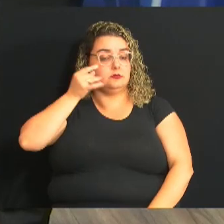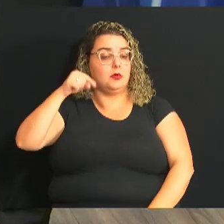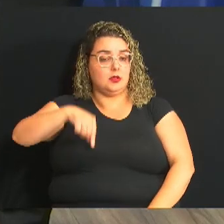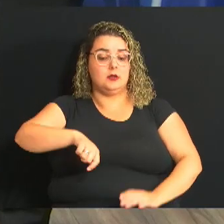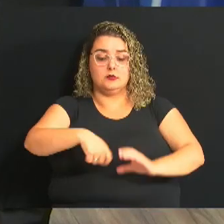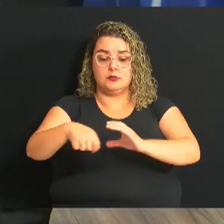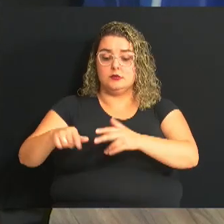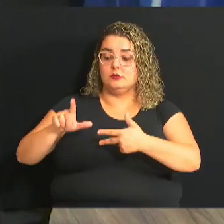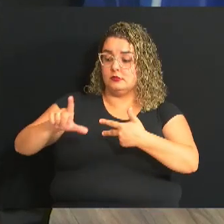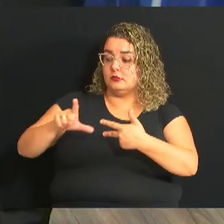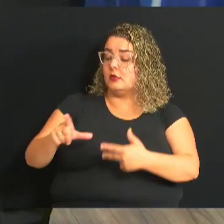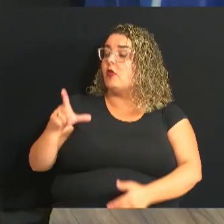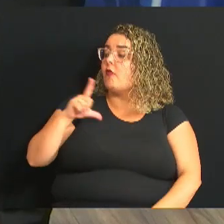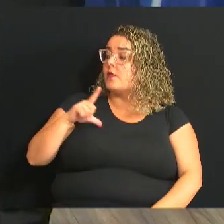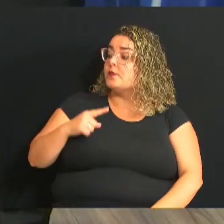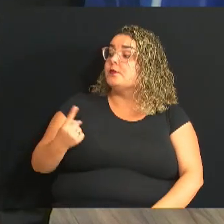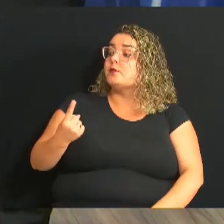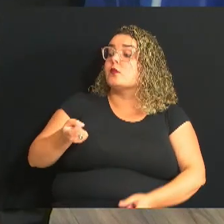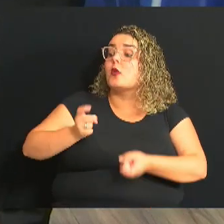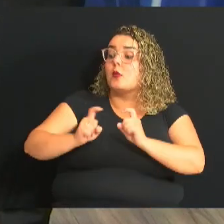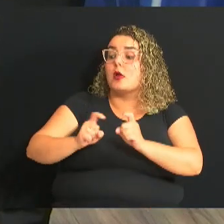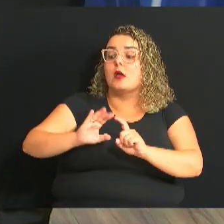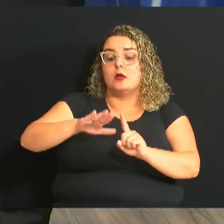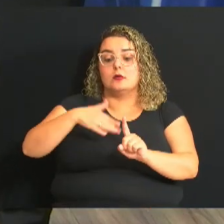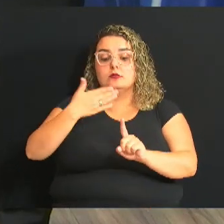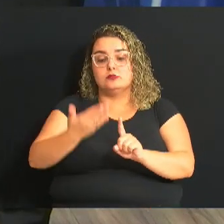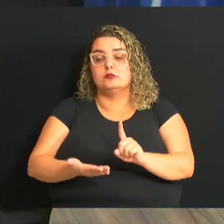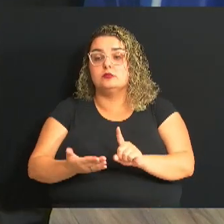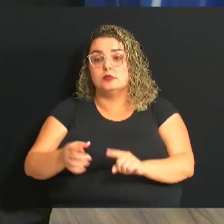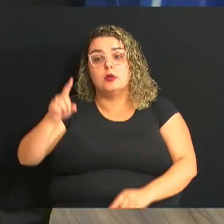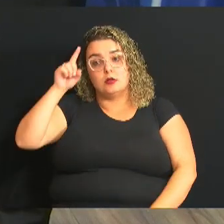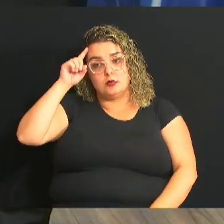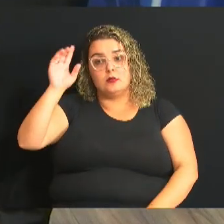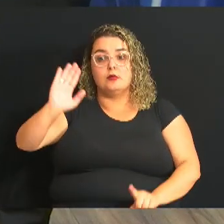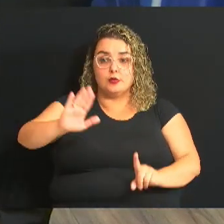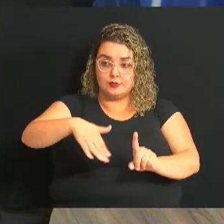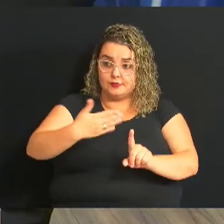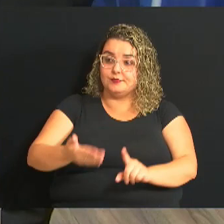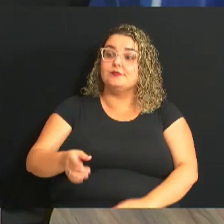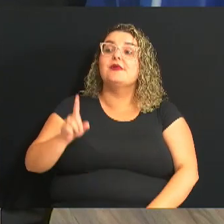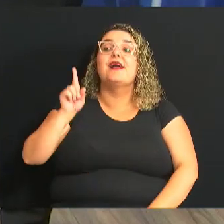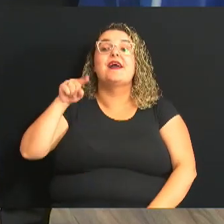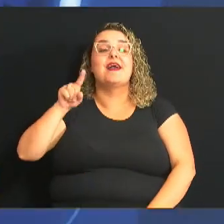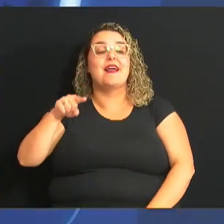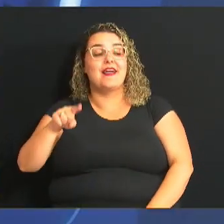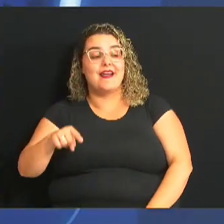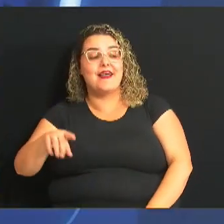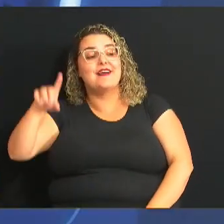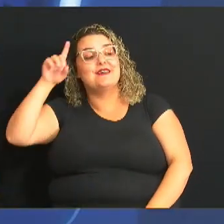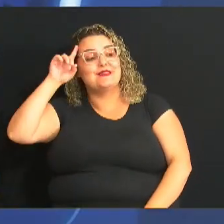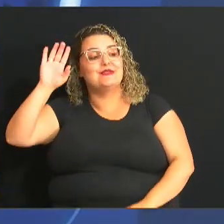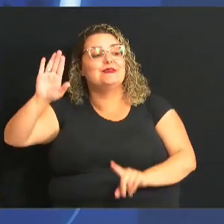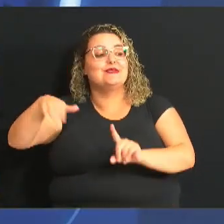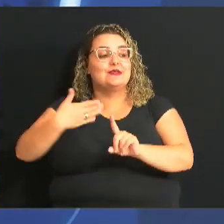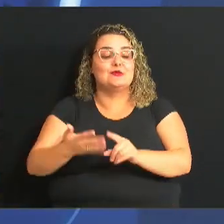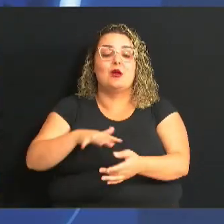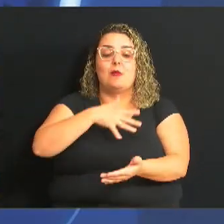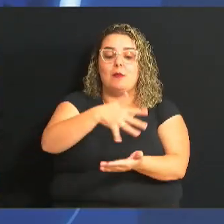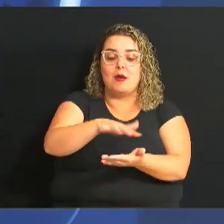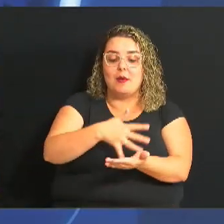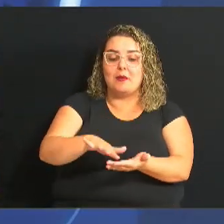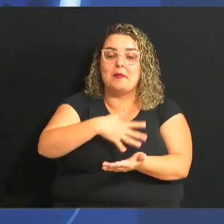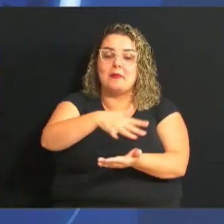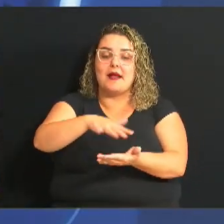nós tivemos uma reunião solene, então foi um dia de homenagens. Um dia de homenagem, muito samba, porque a